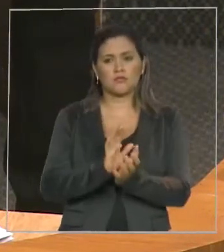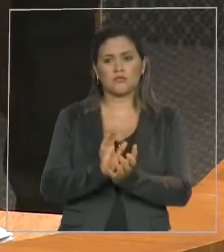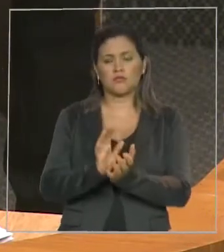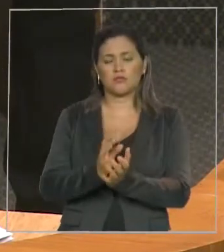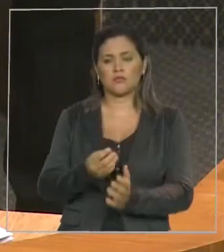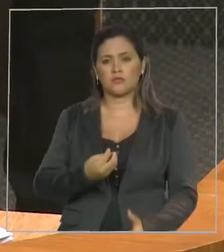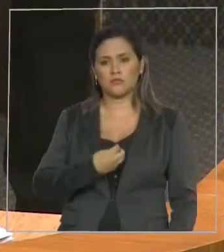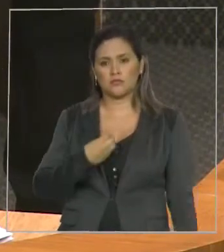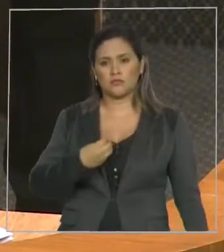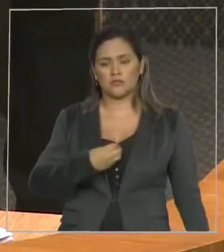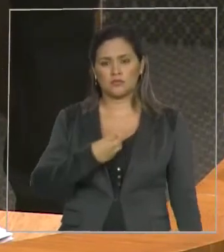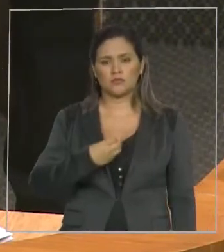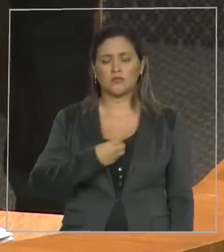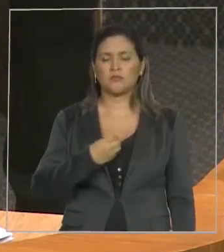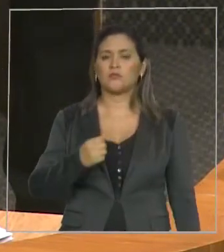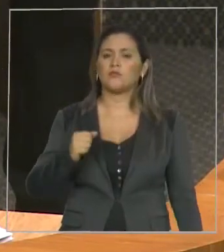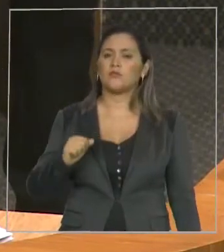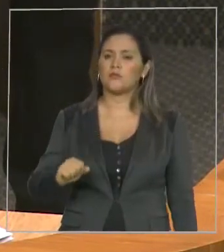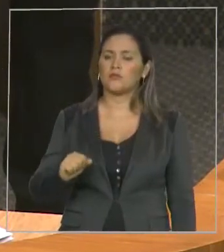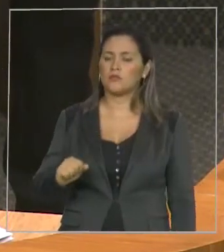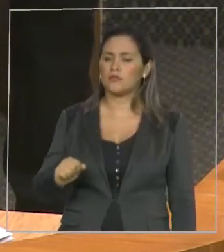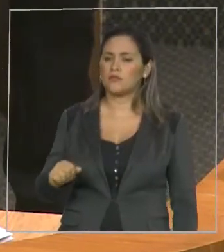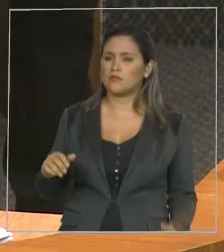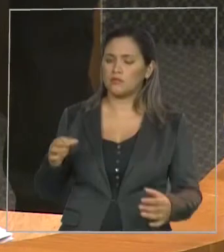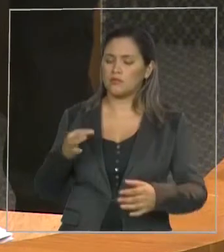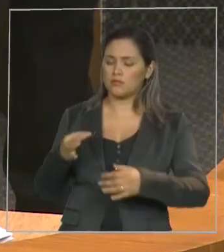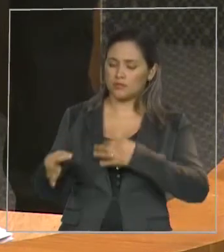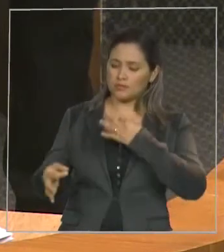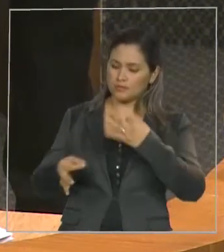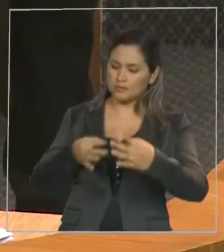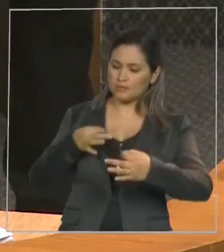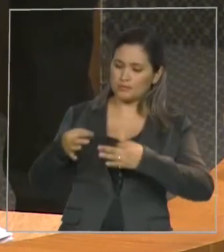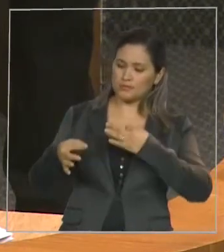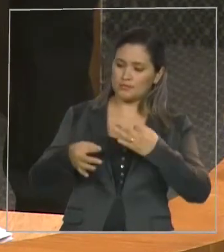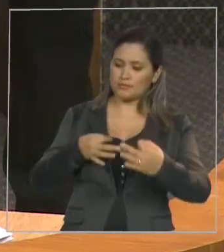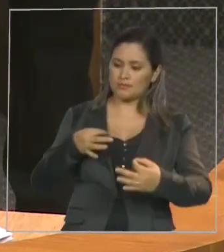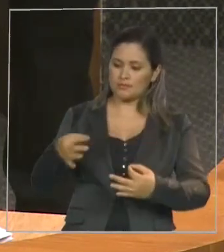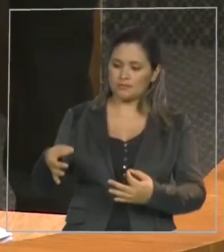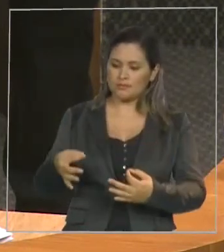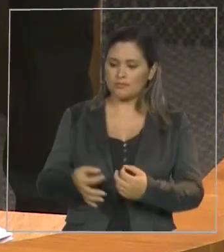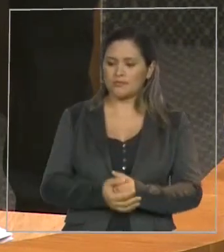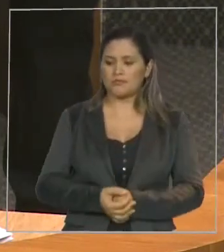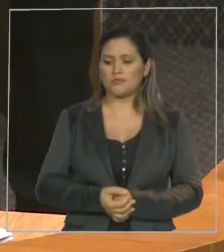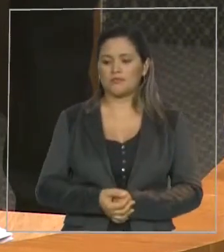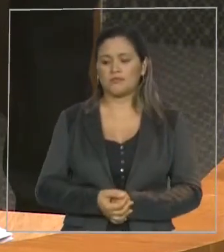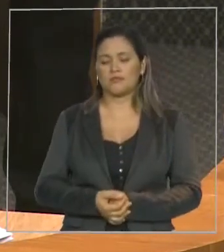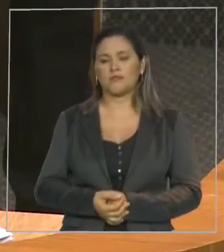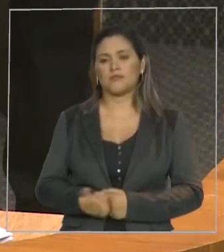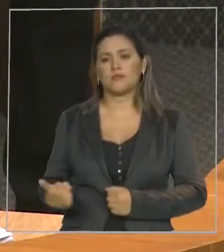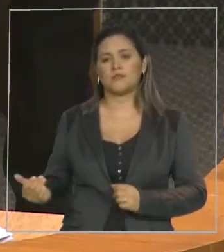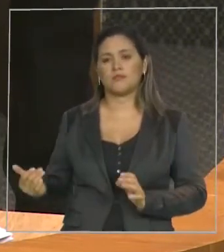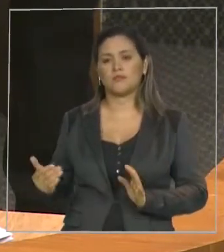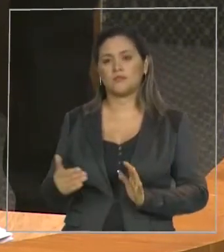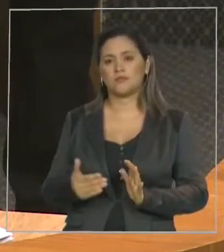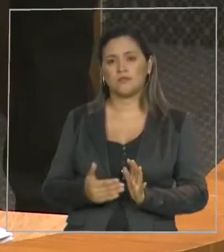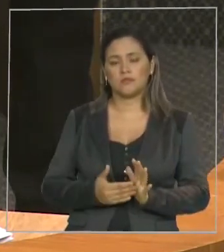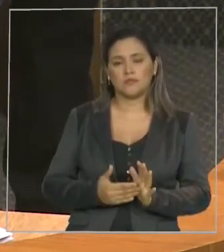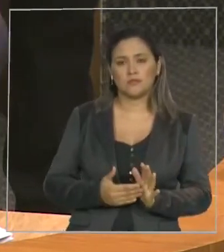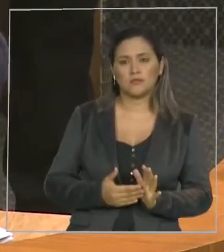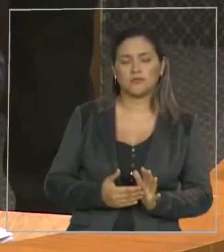tiveram a oportunidade de colocar o seu ponto de vista, de expressar sua opinião, mas, ao final, prevaleceu